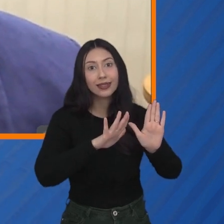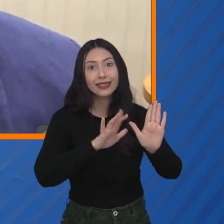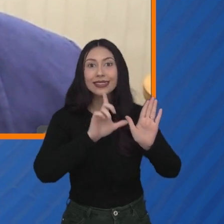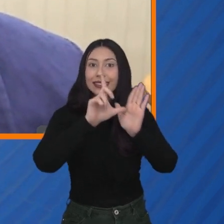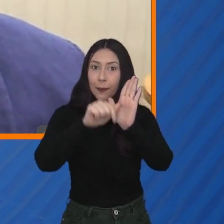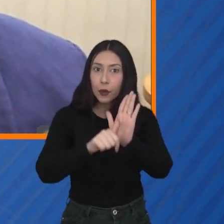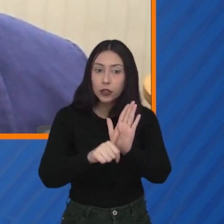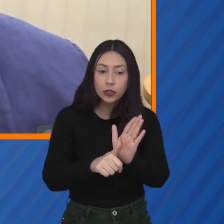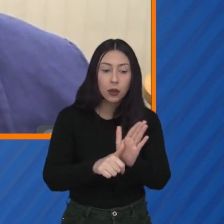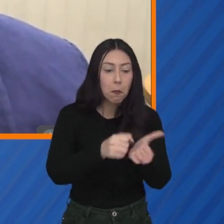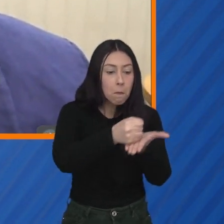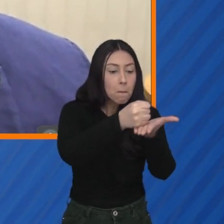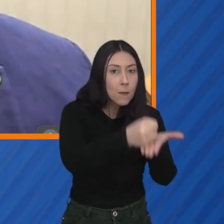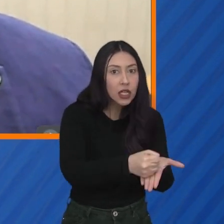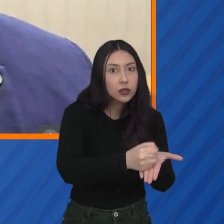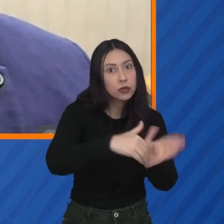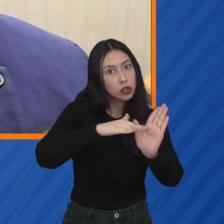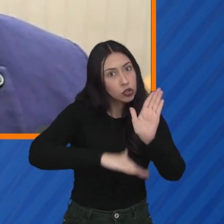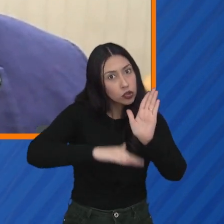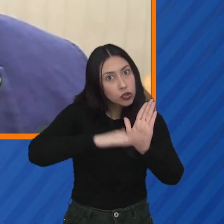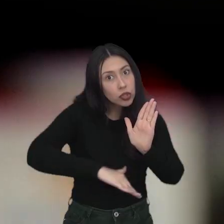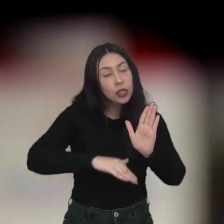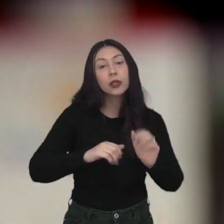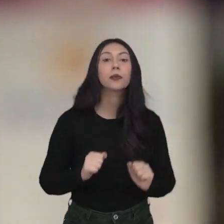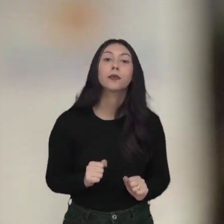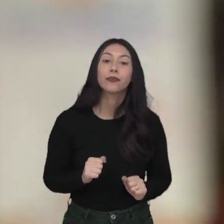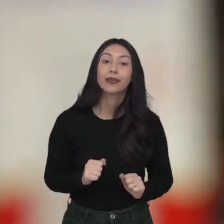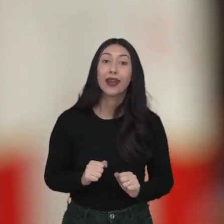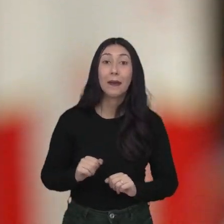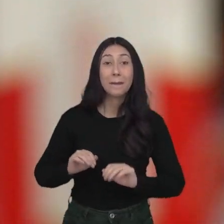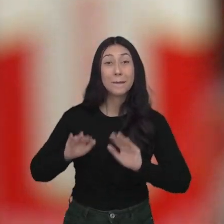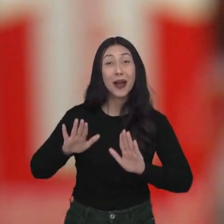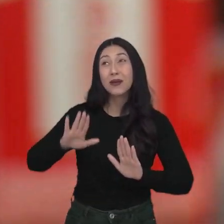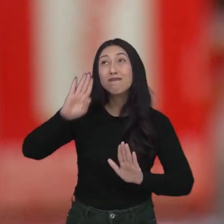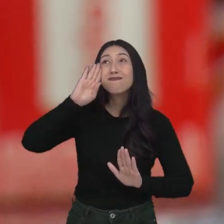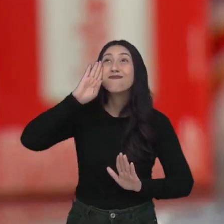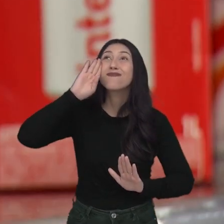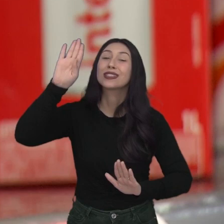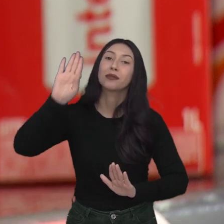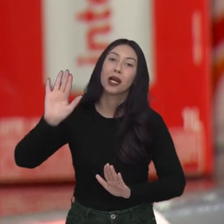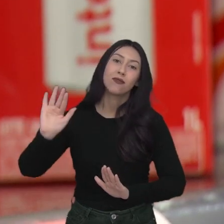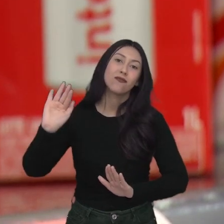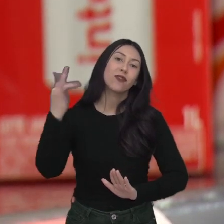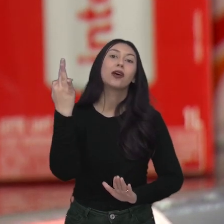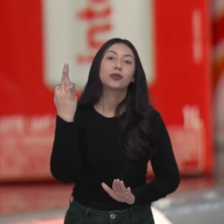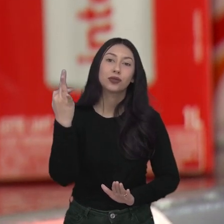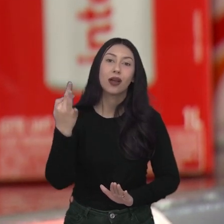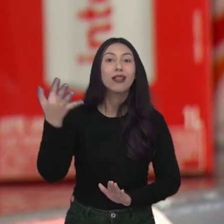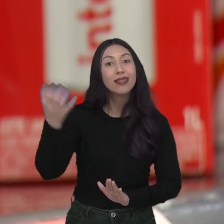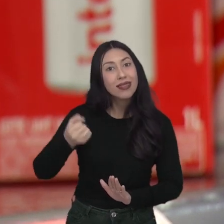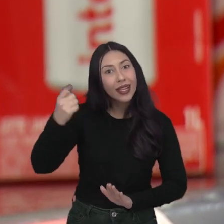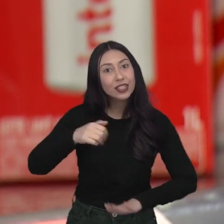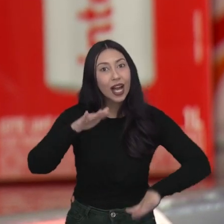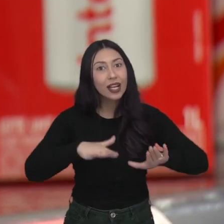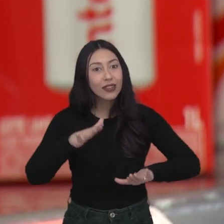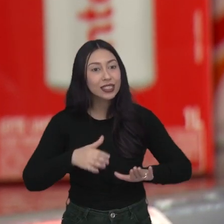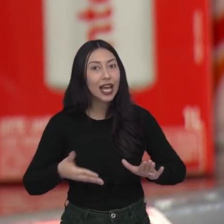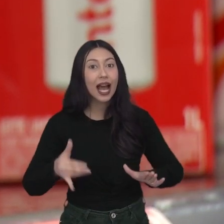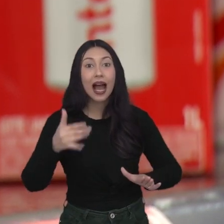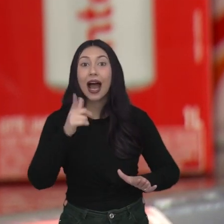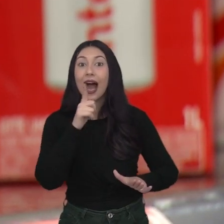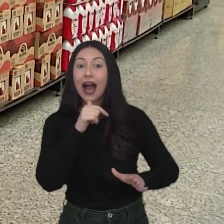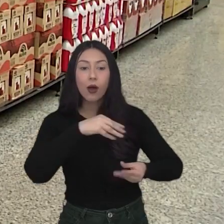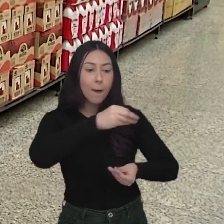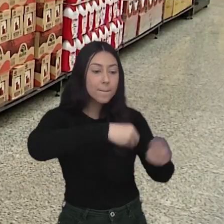obrigatoriamente descontado do peso final do produto. Campeão global de adulterações, o leite pode conter desde água